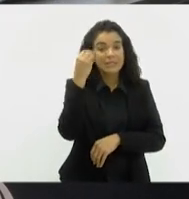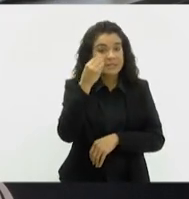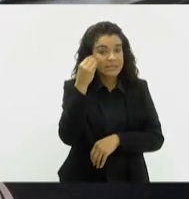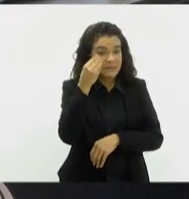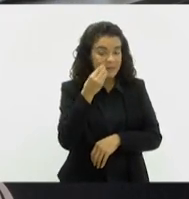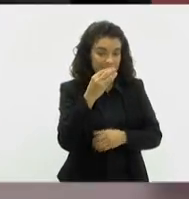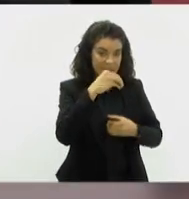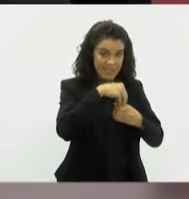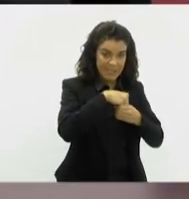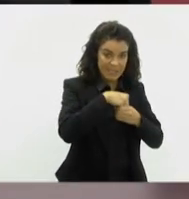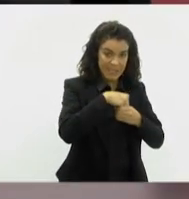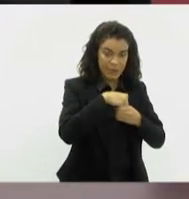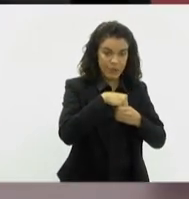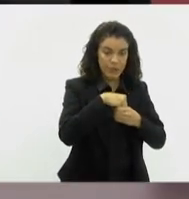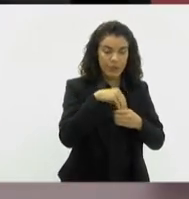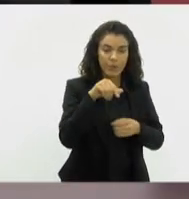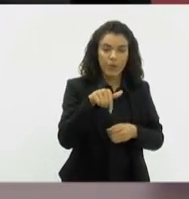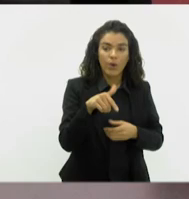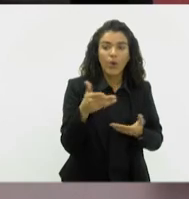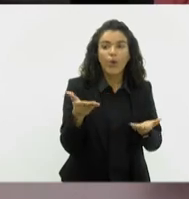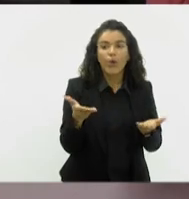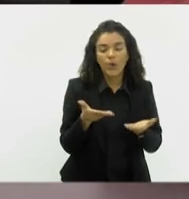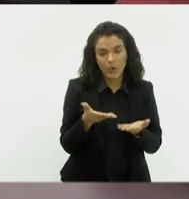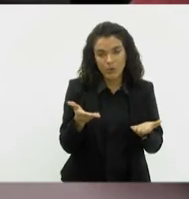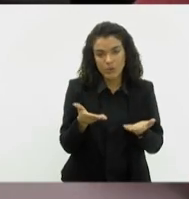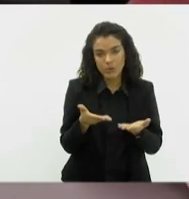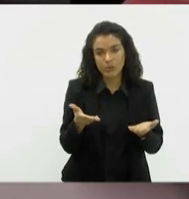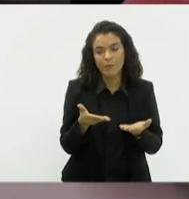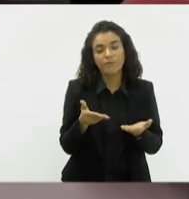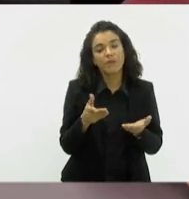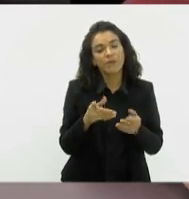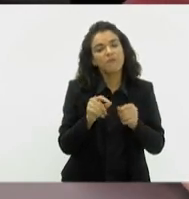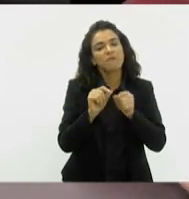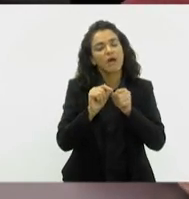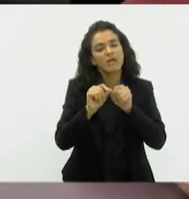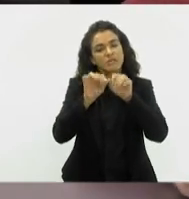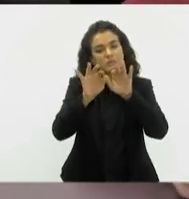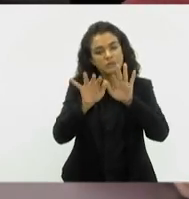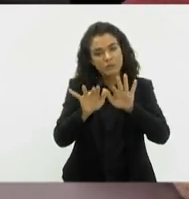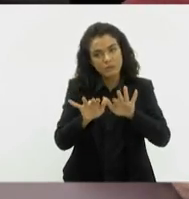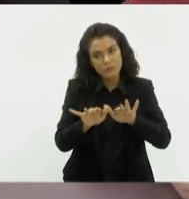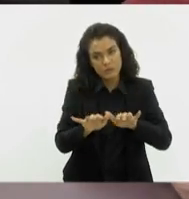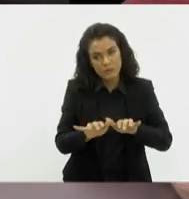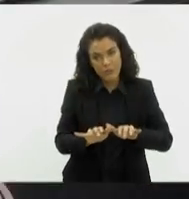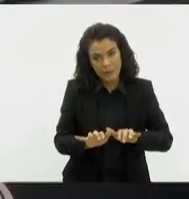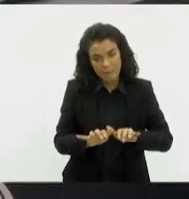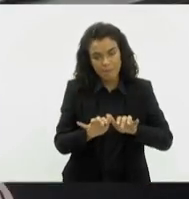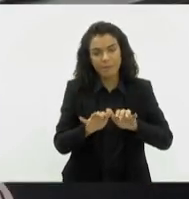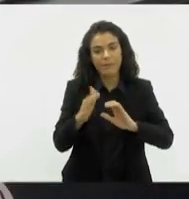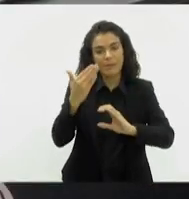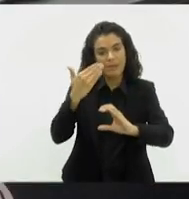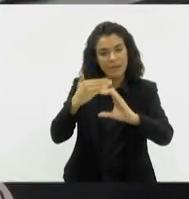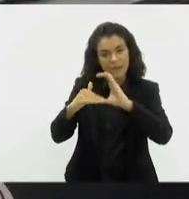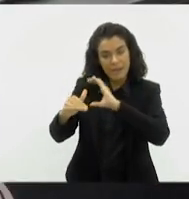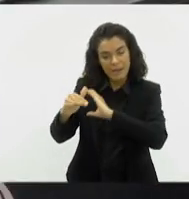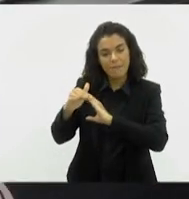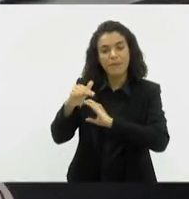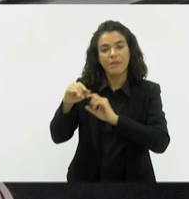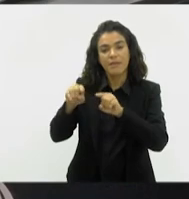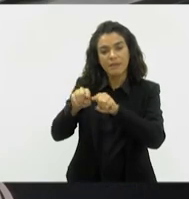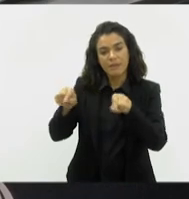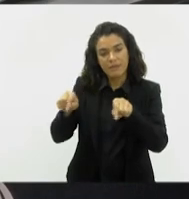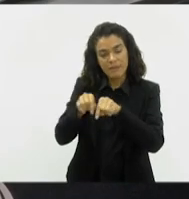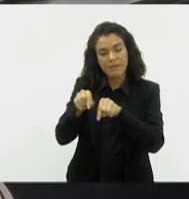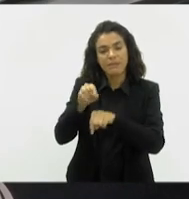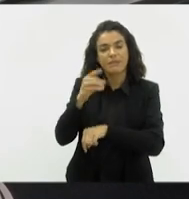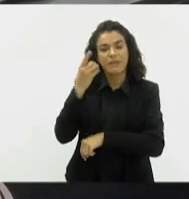interna. Na realidade, se a senhora de considera hoje, isso, faça essa explanação e encaminhe ao gabinete da deputada Dani, que ela